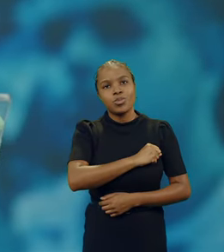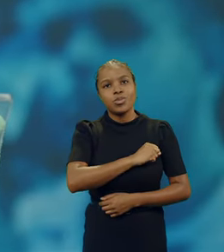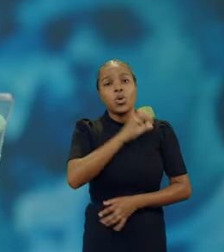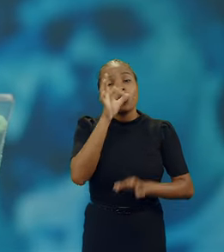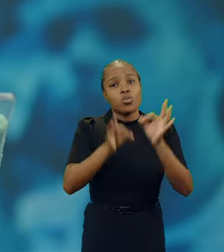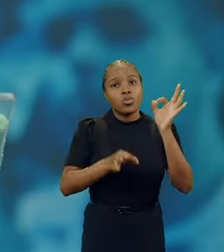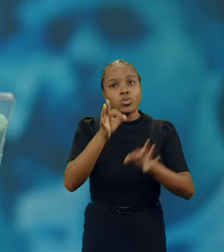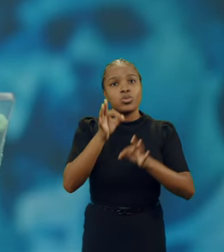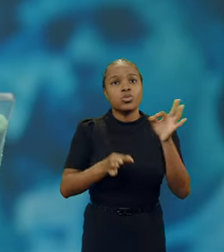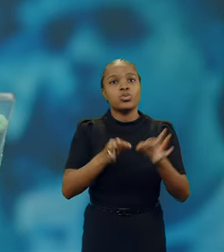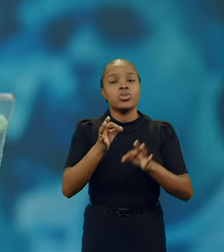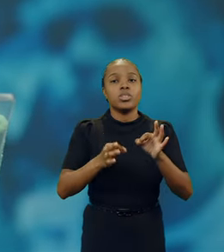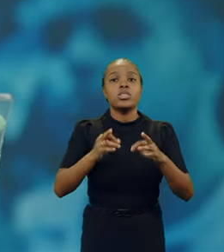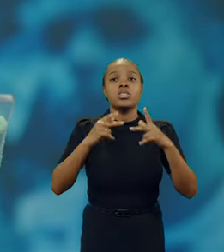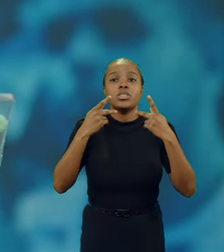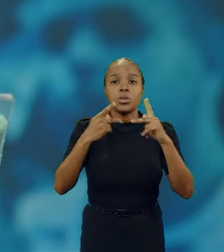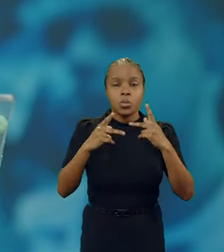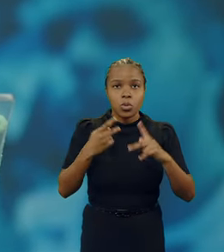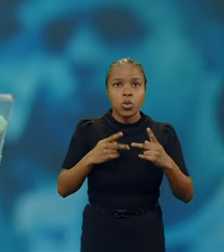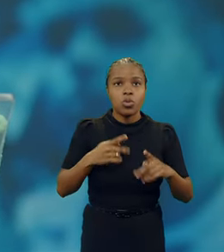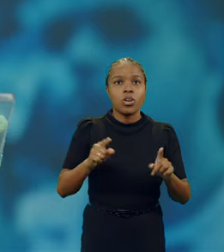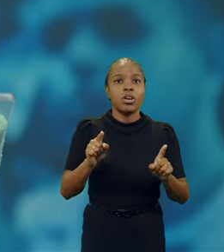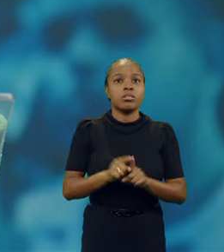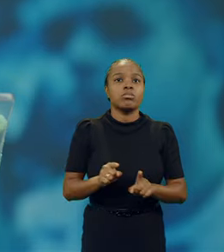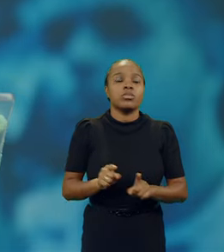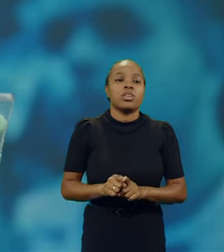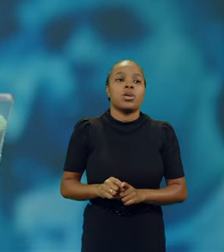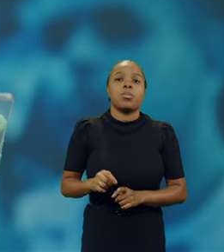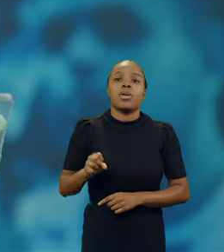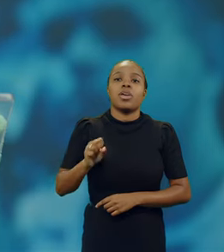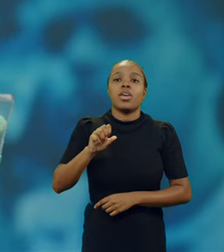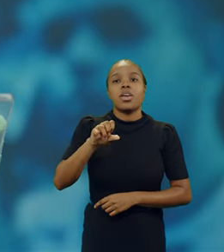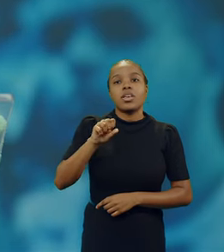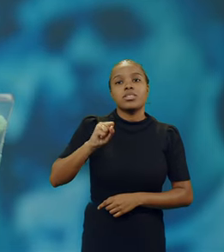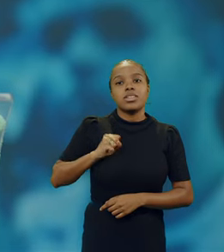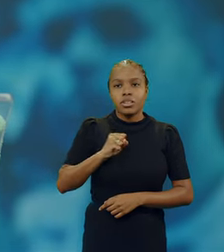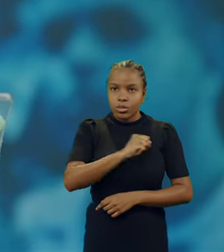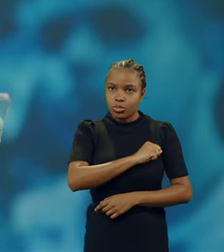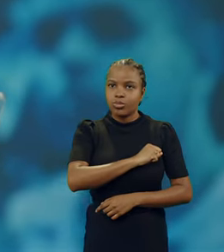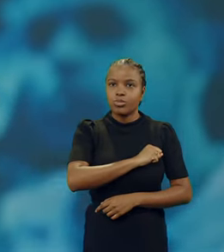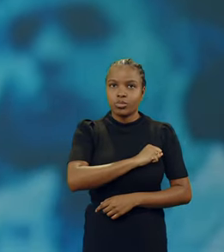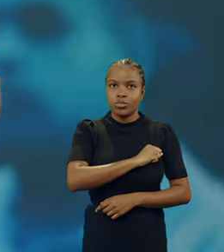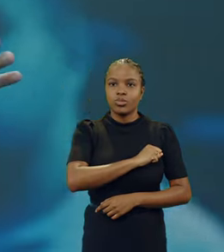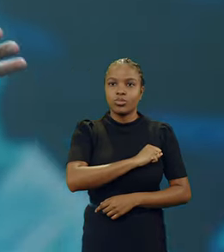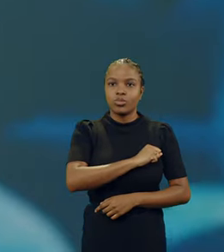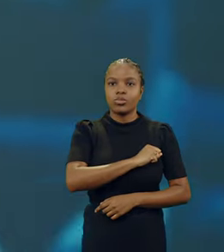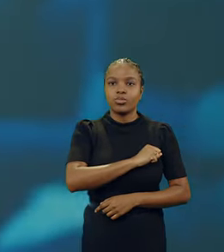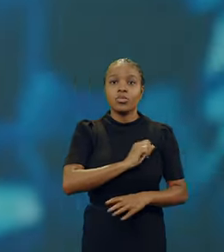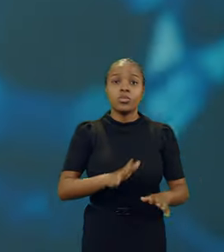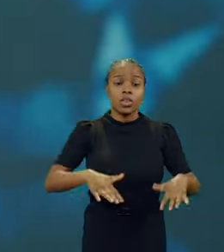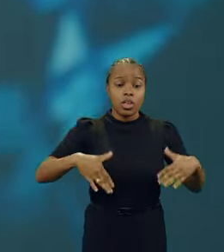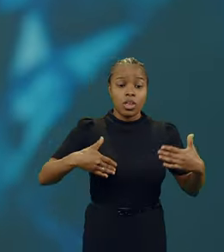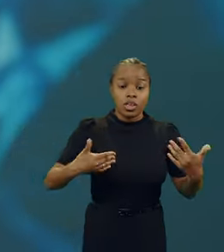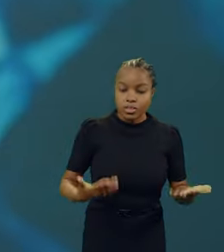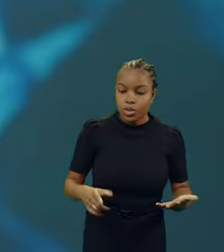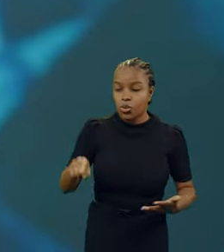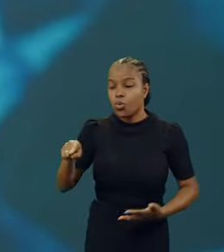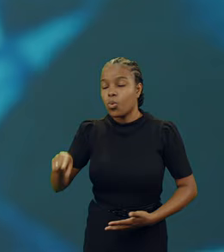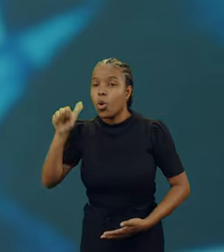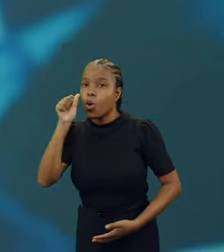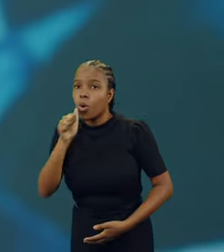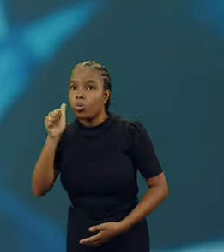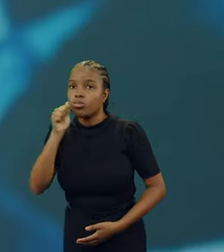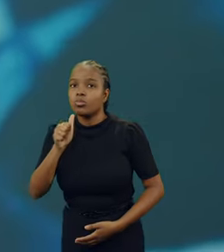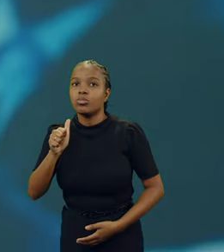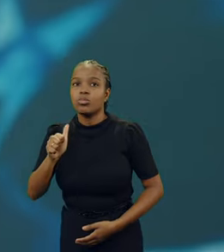profeta e sacerdote. Então Penina gera muito, mas gera